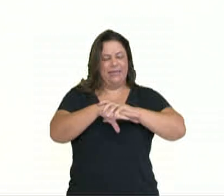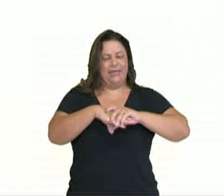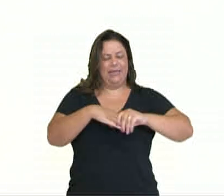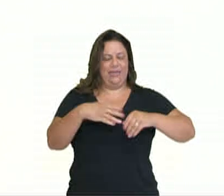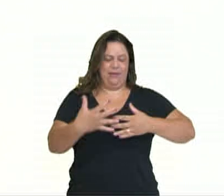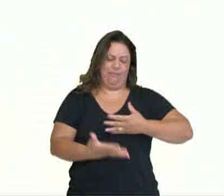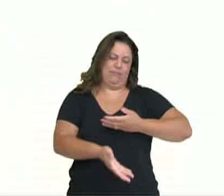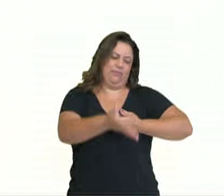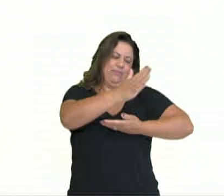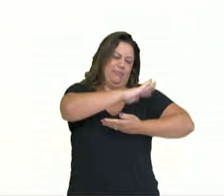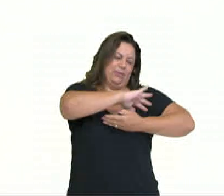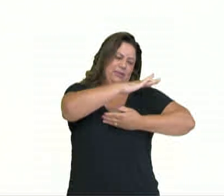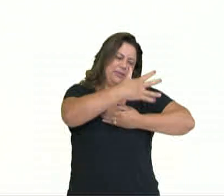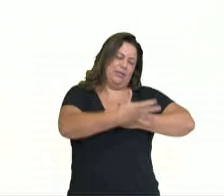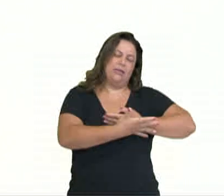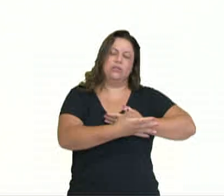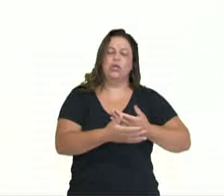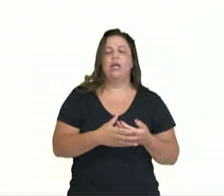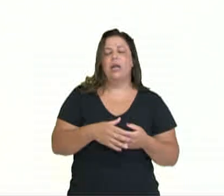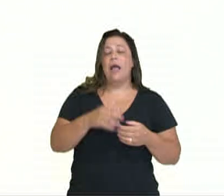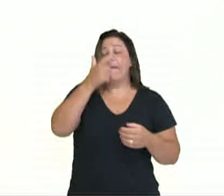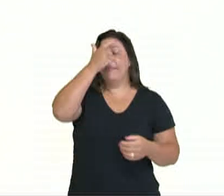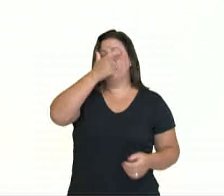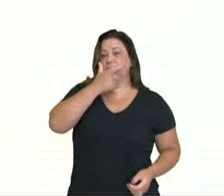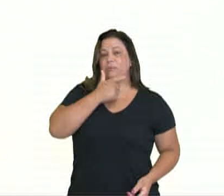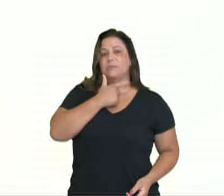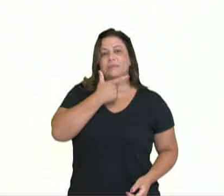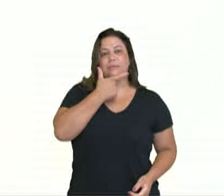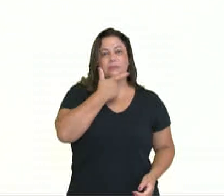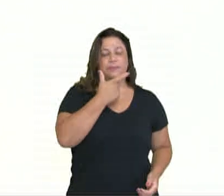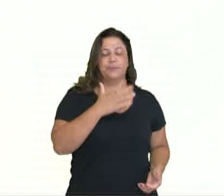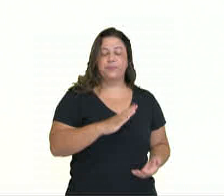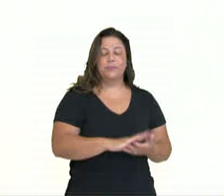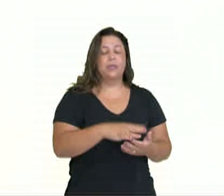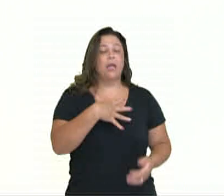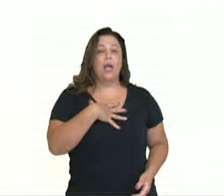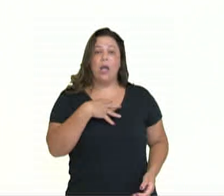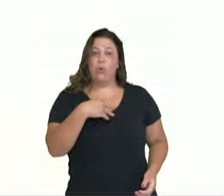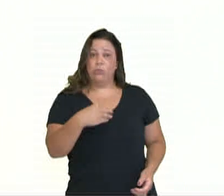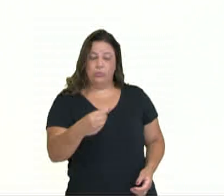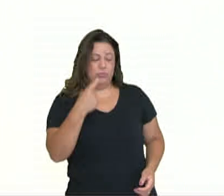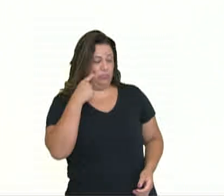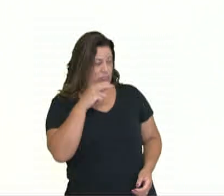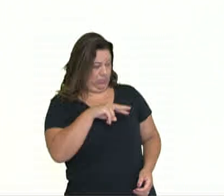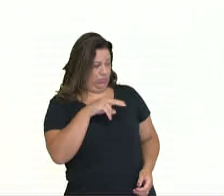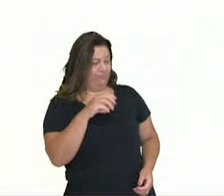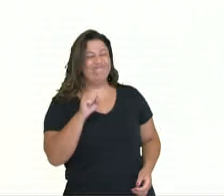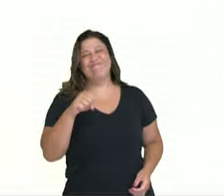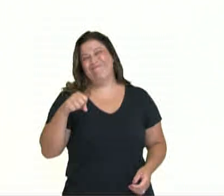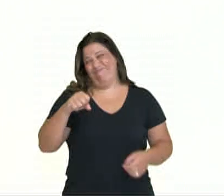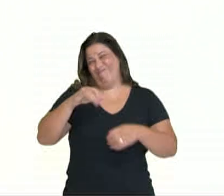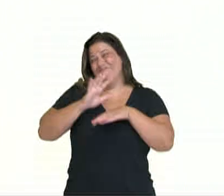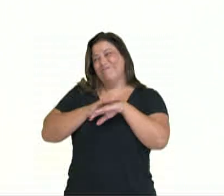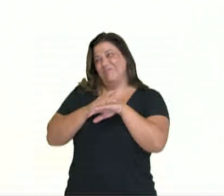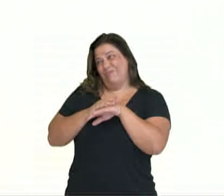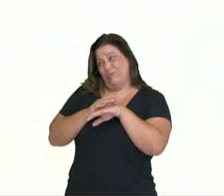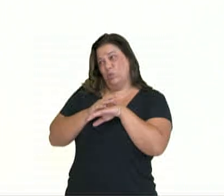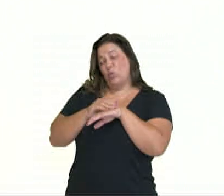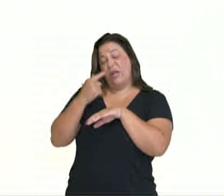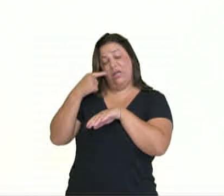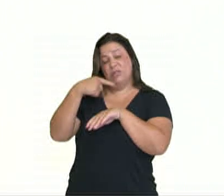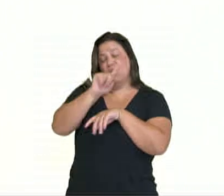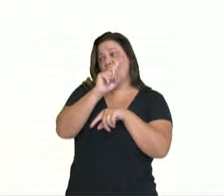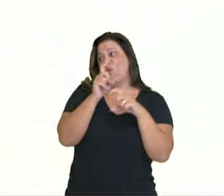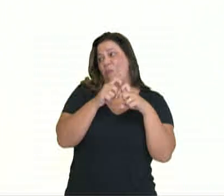o xale preto, mas o rosto era sereno. Seu filho? É, está doente. Vou ao especialista.